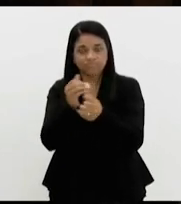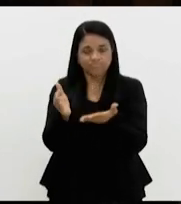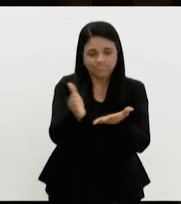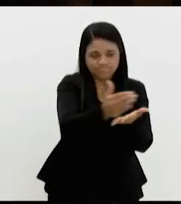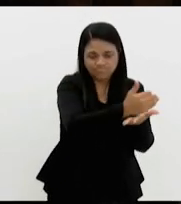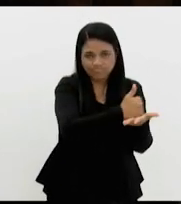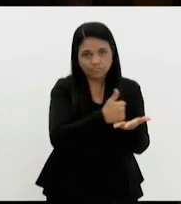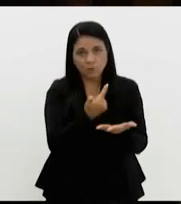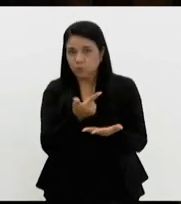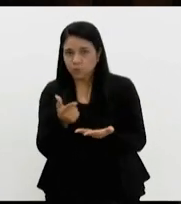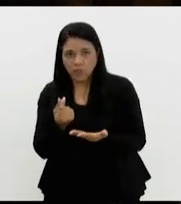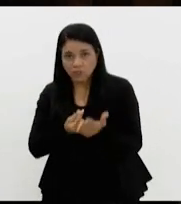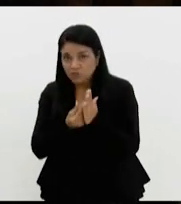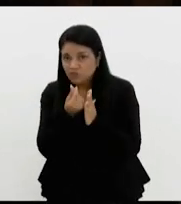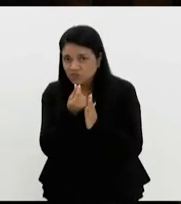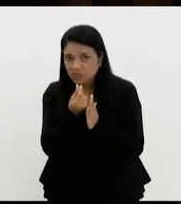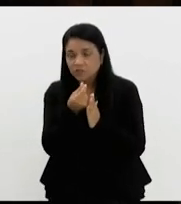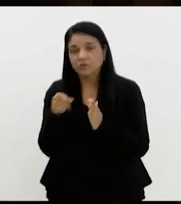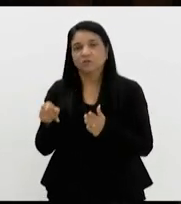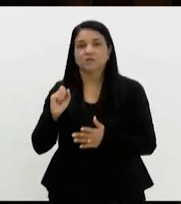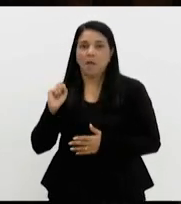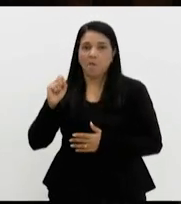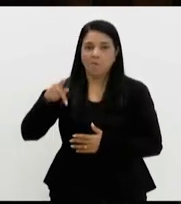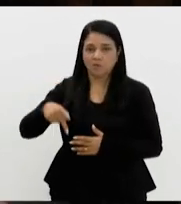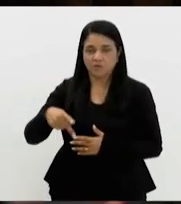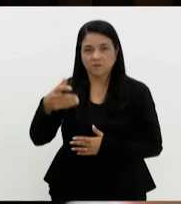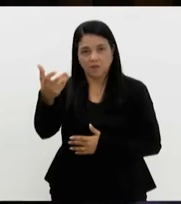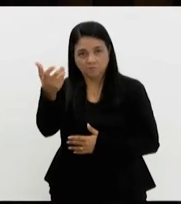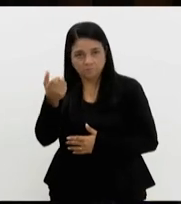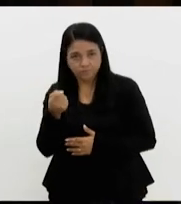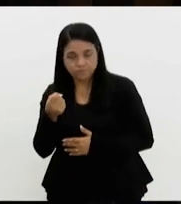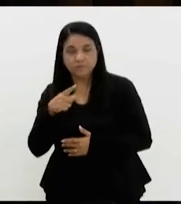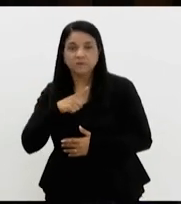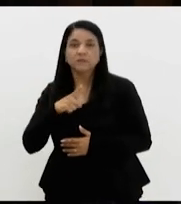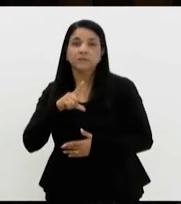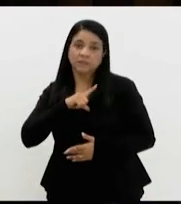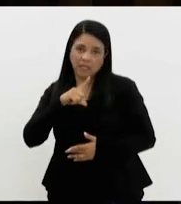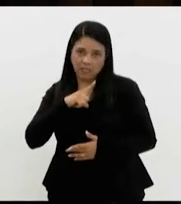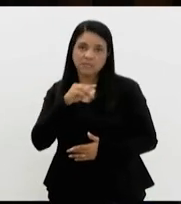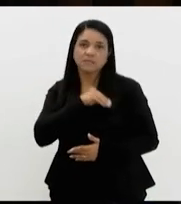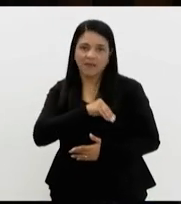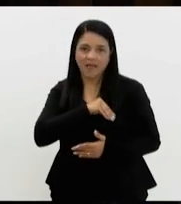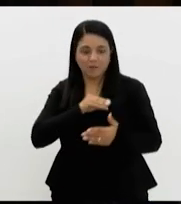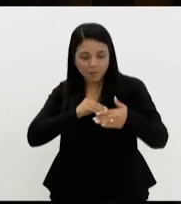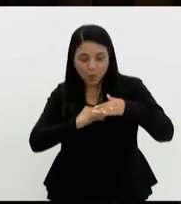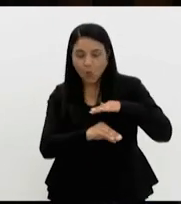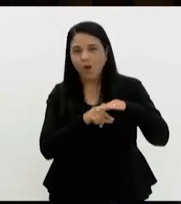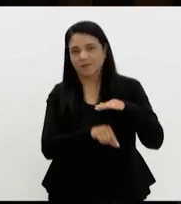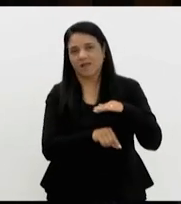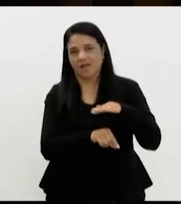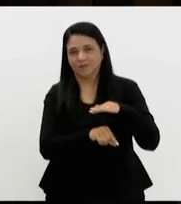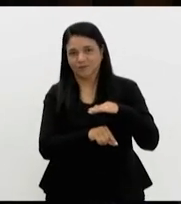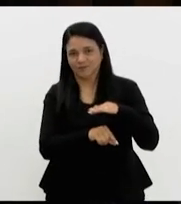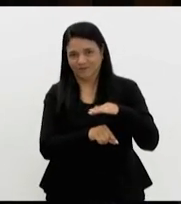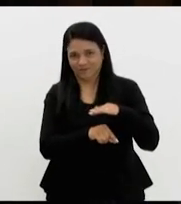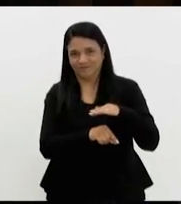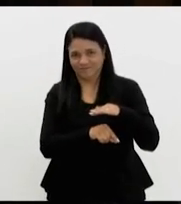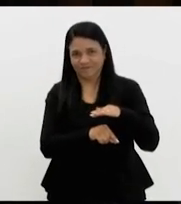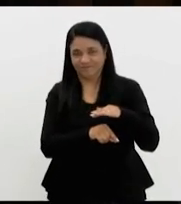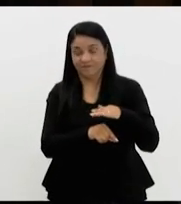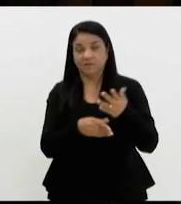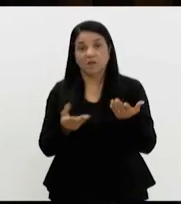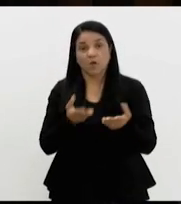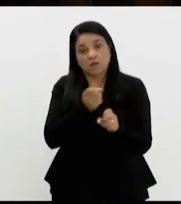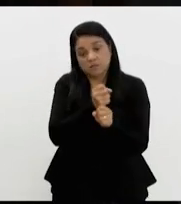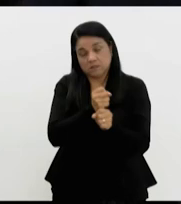para pagar suas contas, os aposentados do Rio de Janeiro não fiquem sem salário. Por exemplo, esse ano, o Estado do Rio